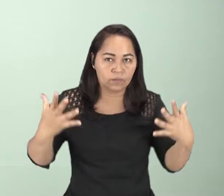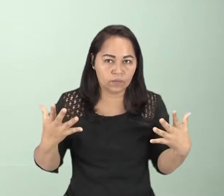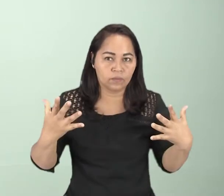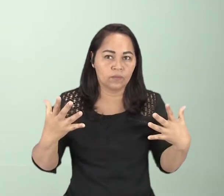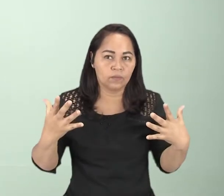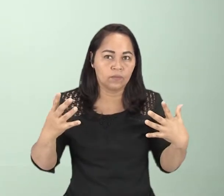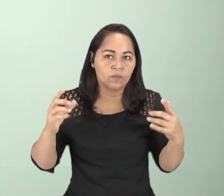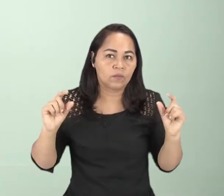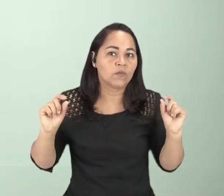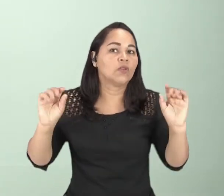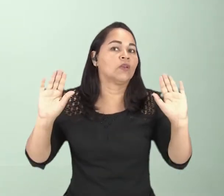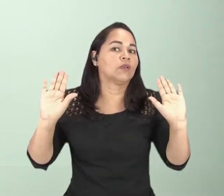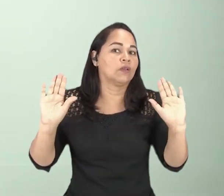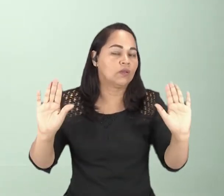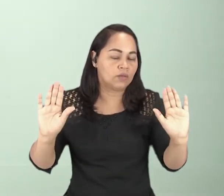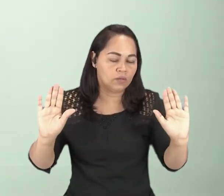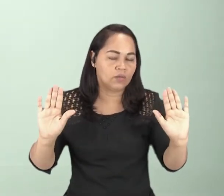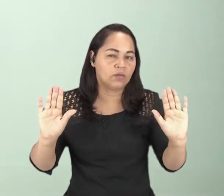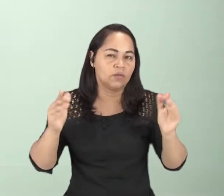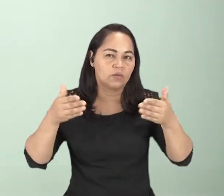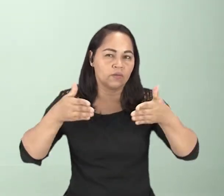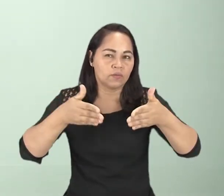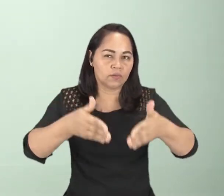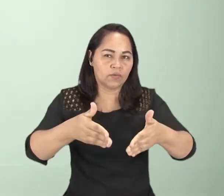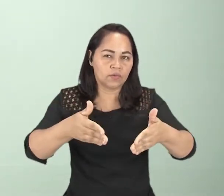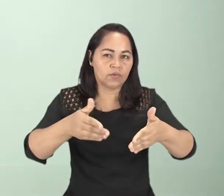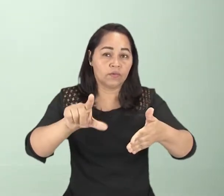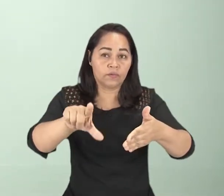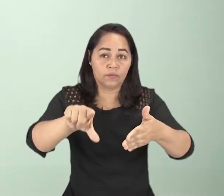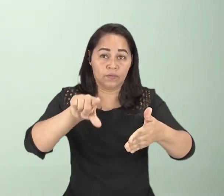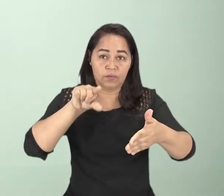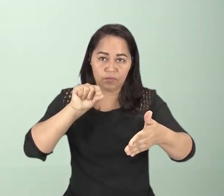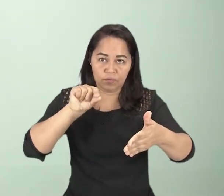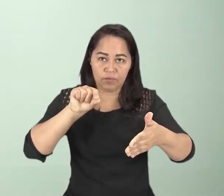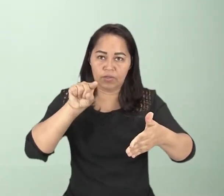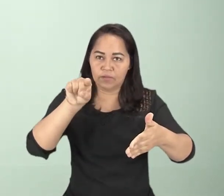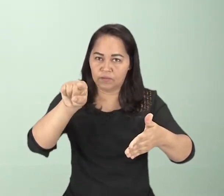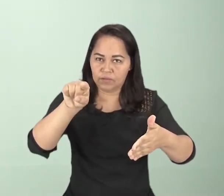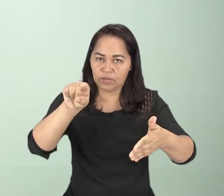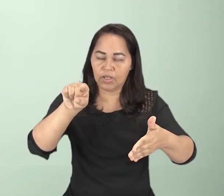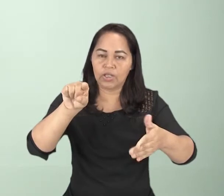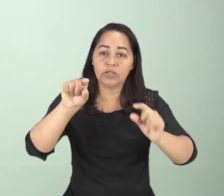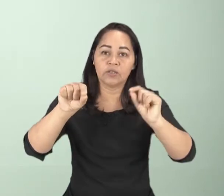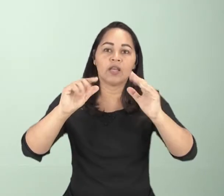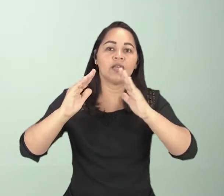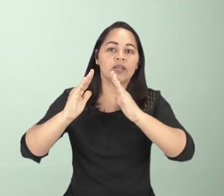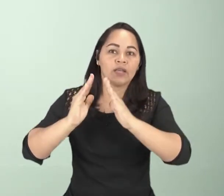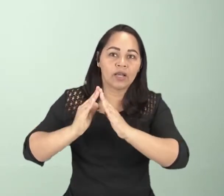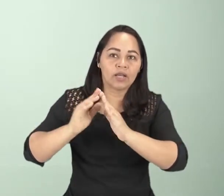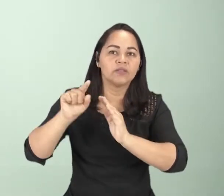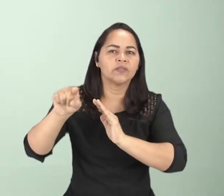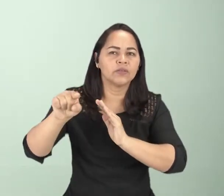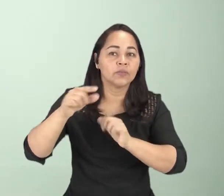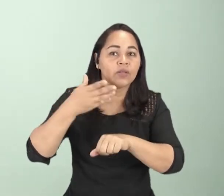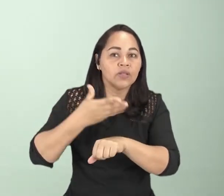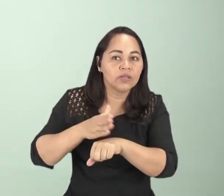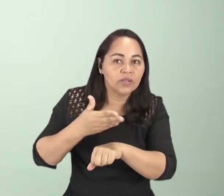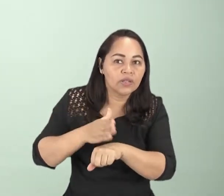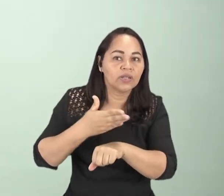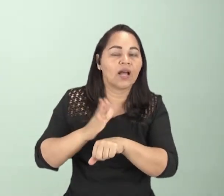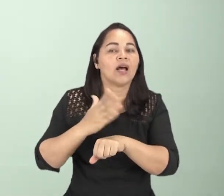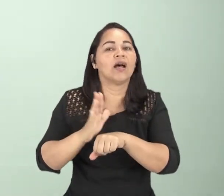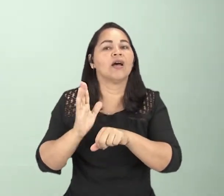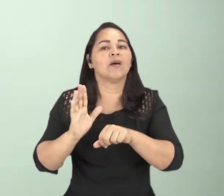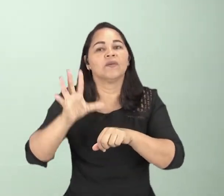uma especificamente. Nós vamos falar e eu vou propor uma atividade que vocês podem realizar aí de casa, sem sair, sem se expor, sem expor